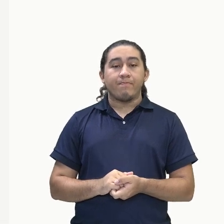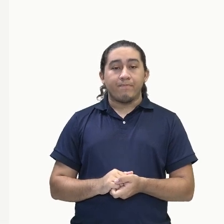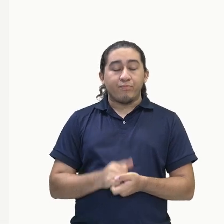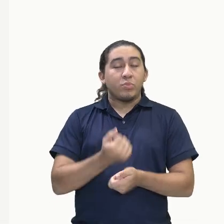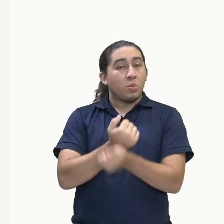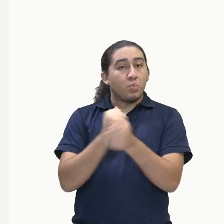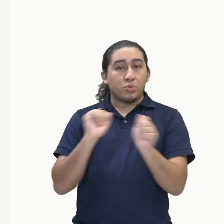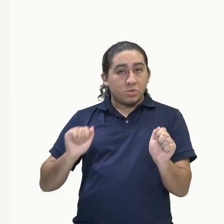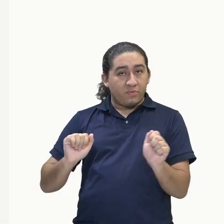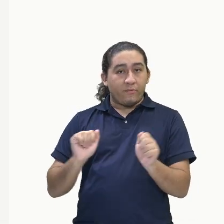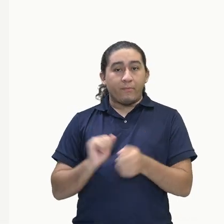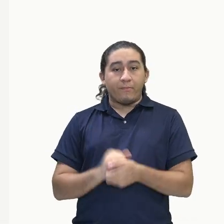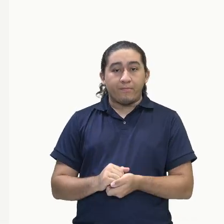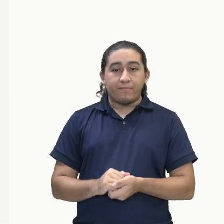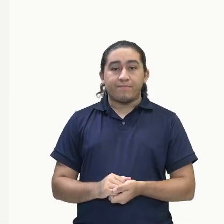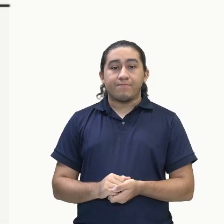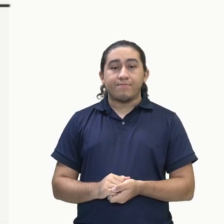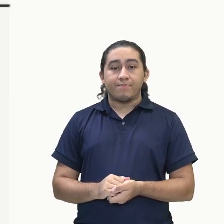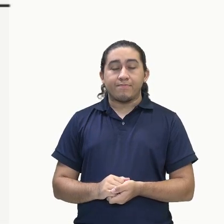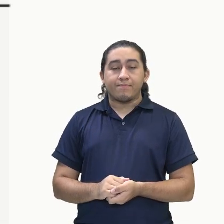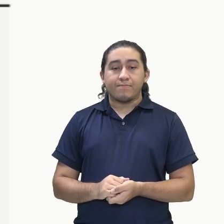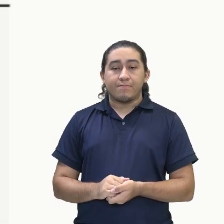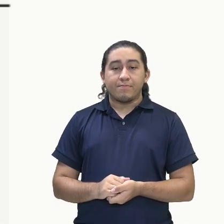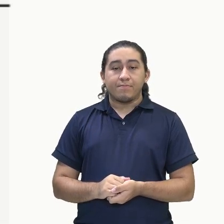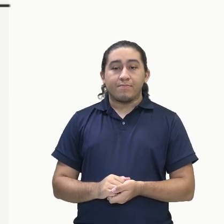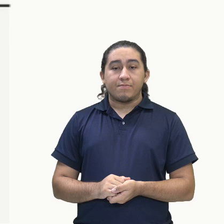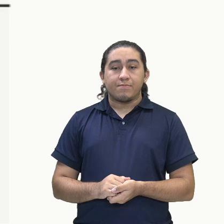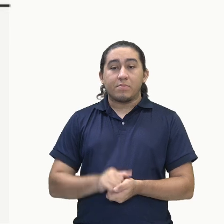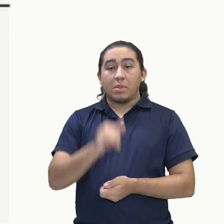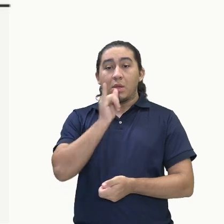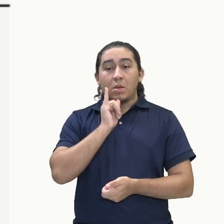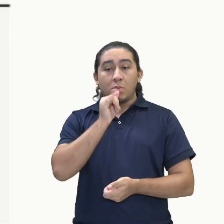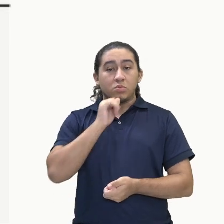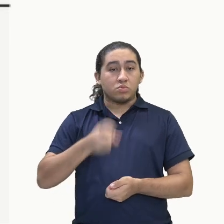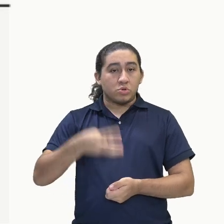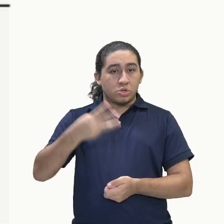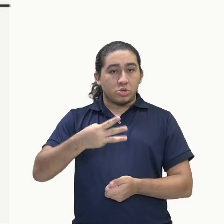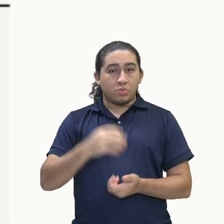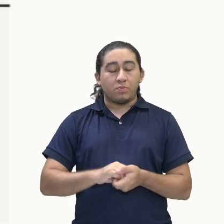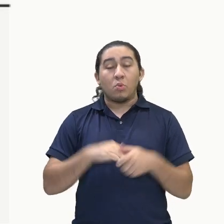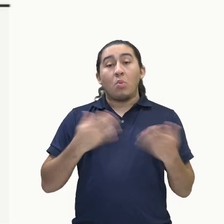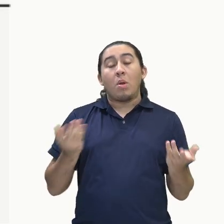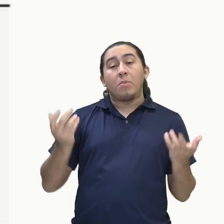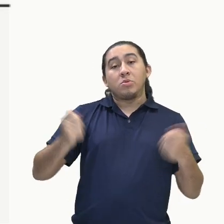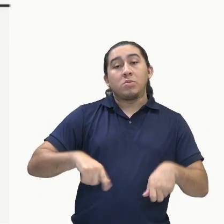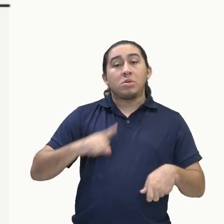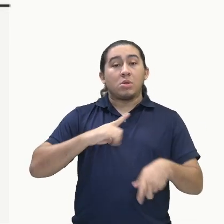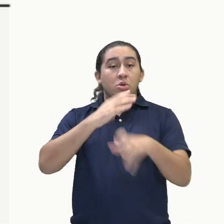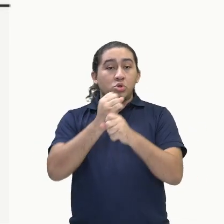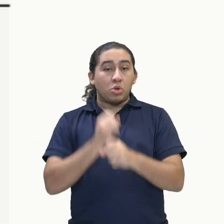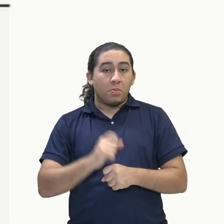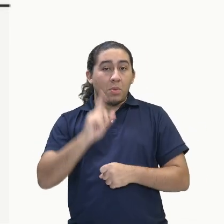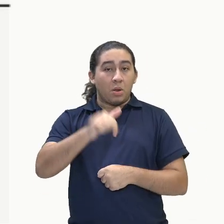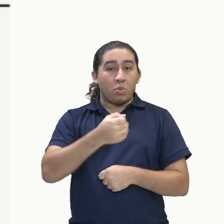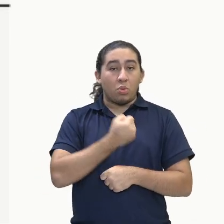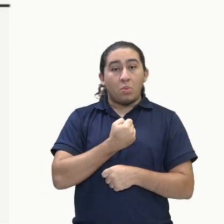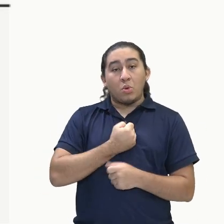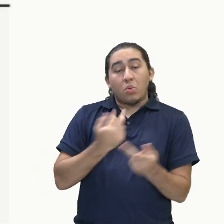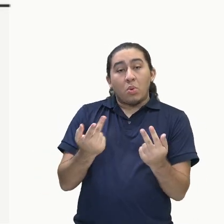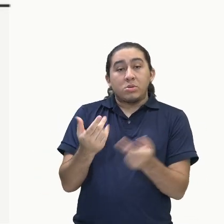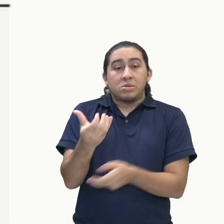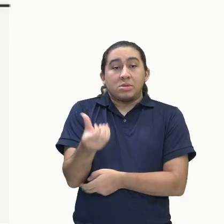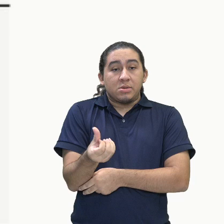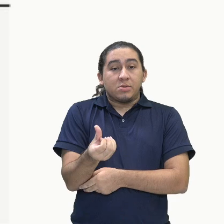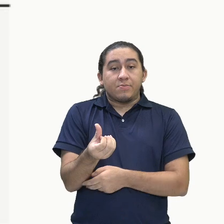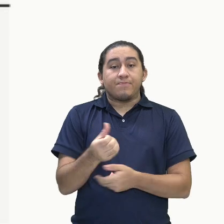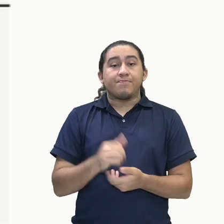impossível. Beleza? Exemplo 3. Qual a probabilidade de que a soma seja um número igual a